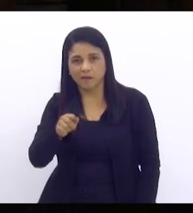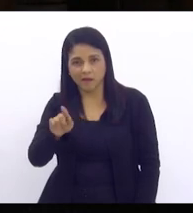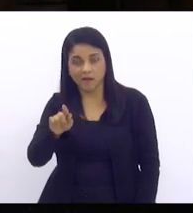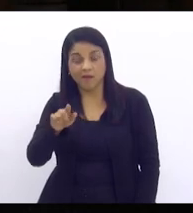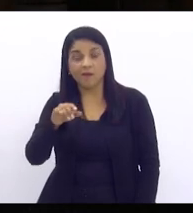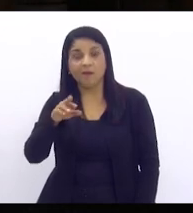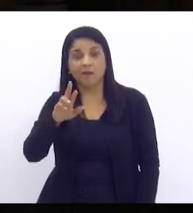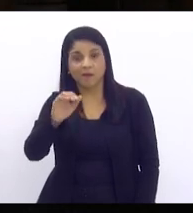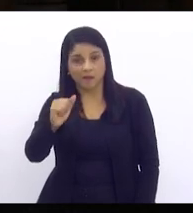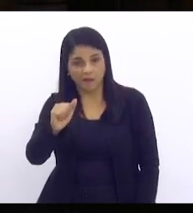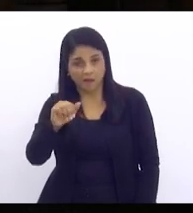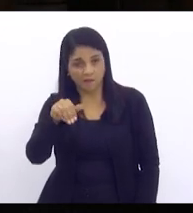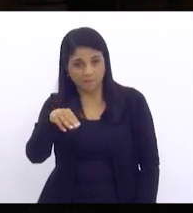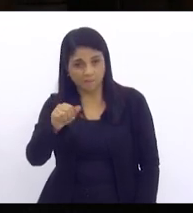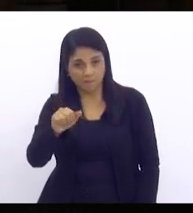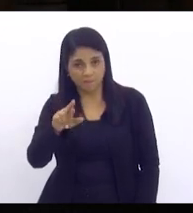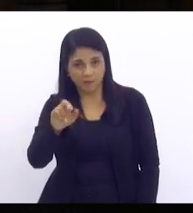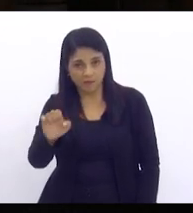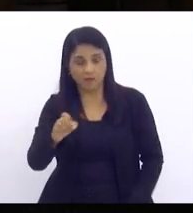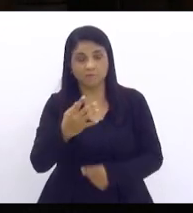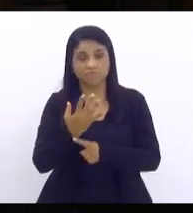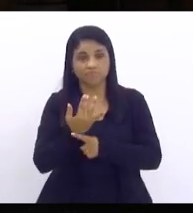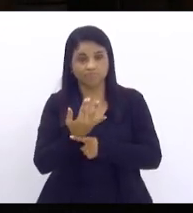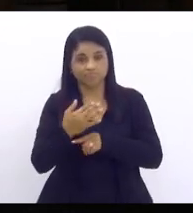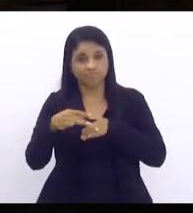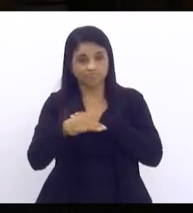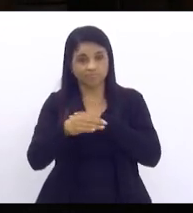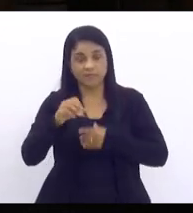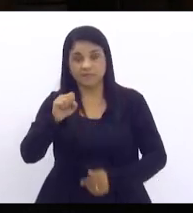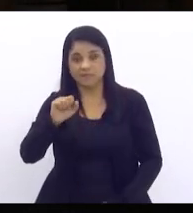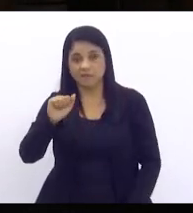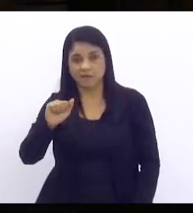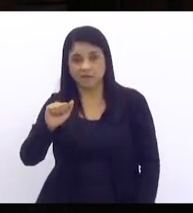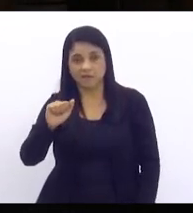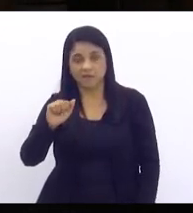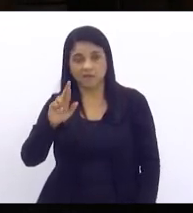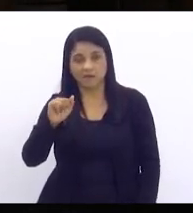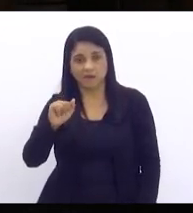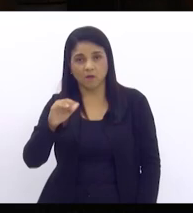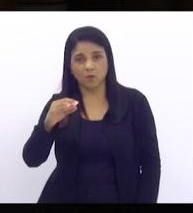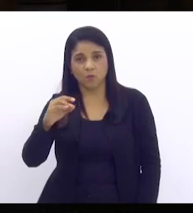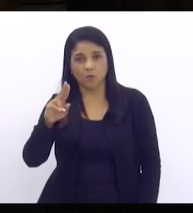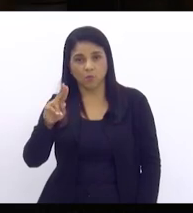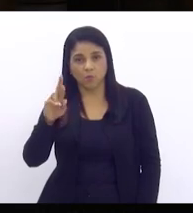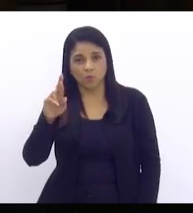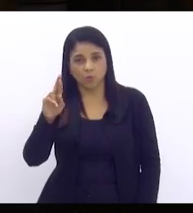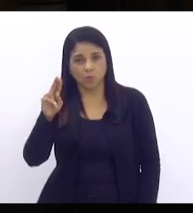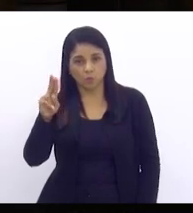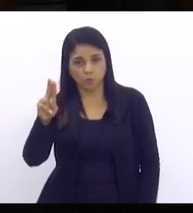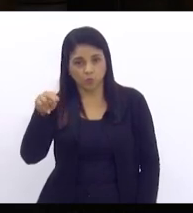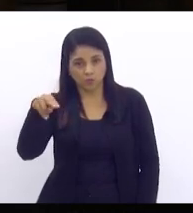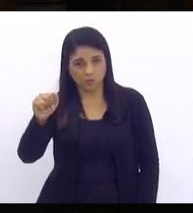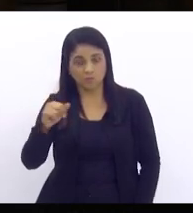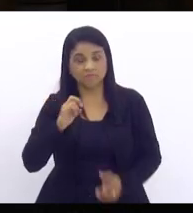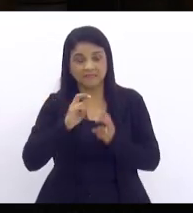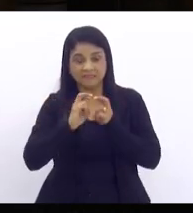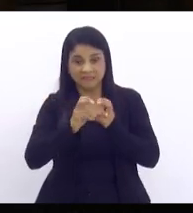na minha cidade de Duque de Caxias, ali em Saracuruna. Trens parado e a população